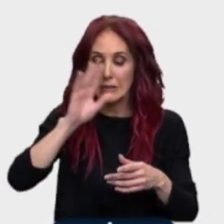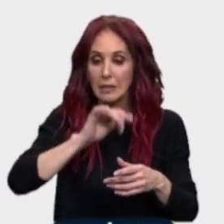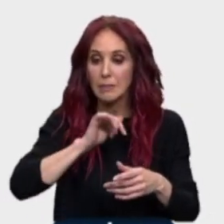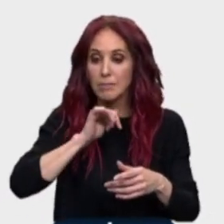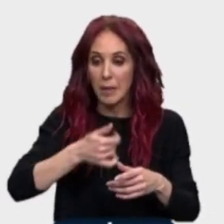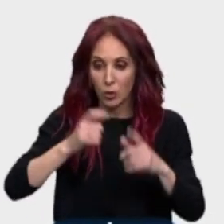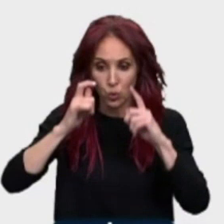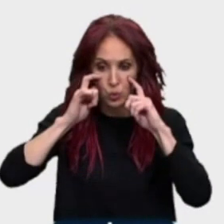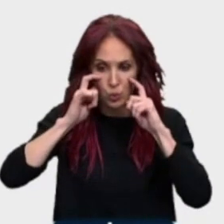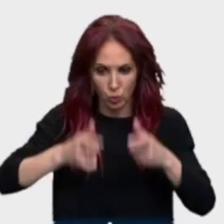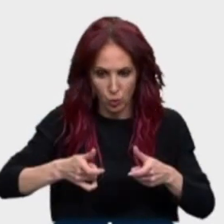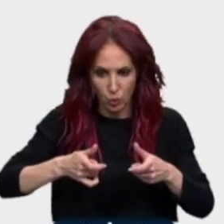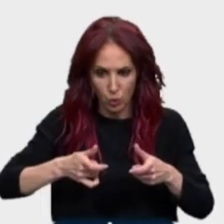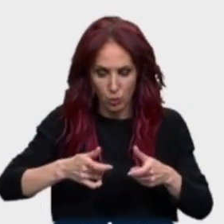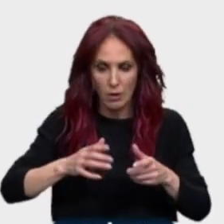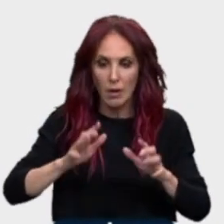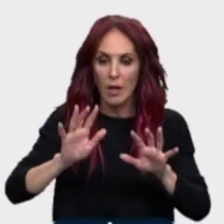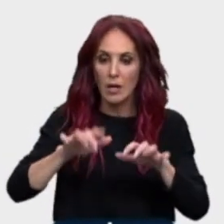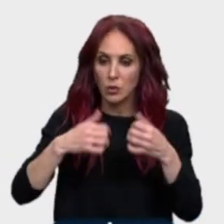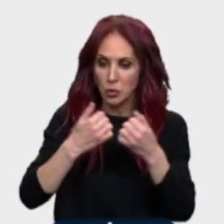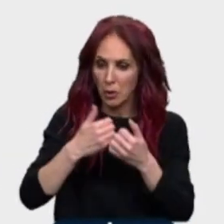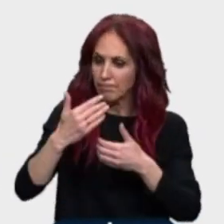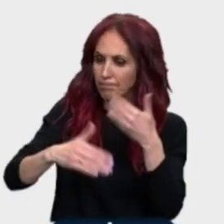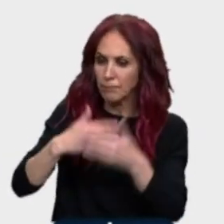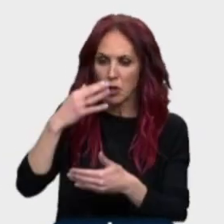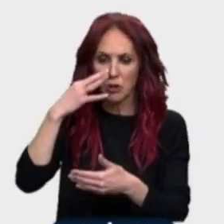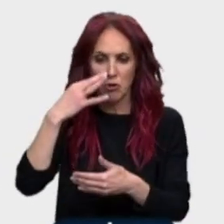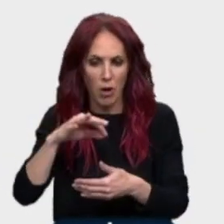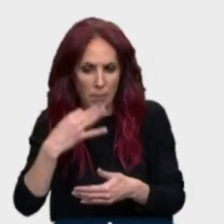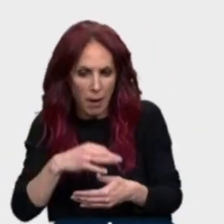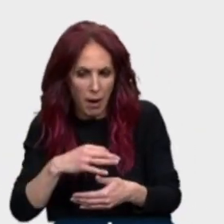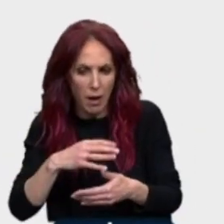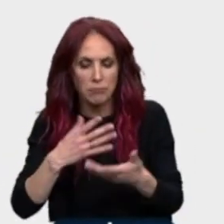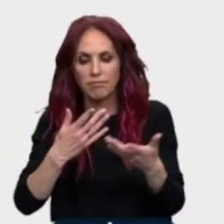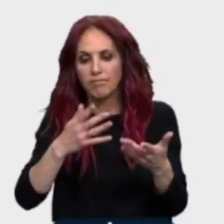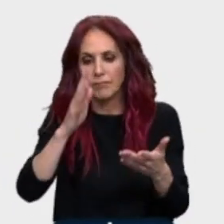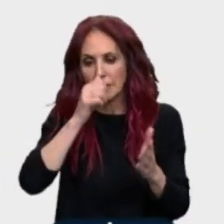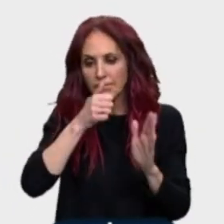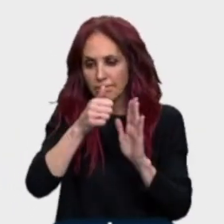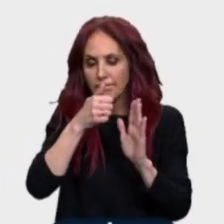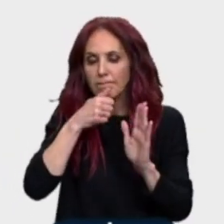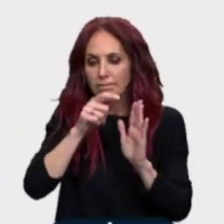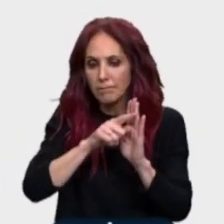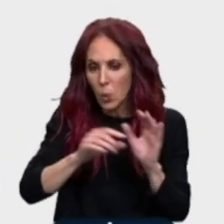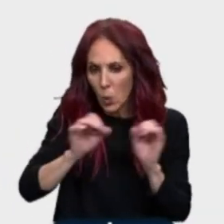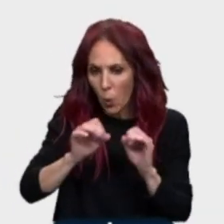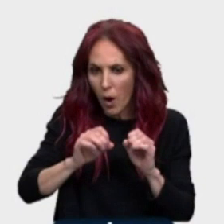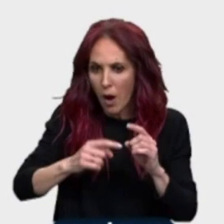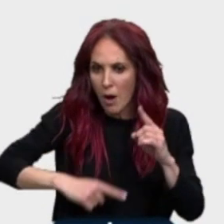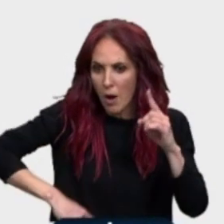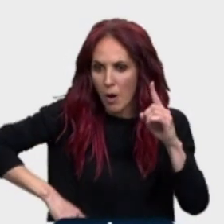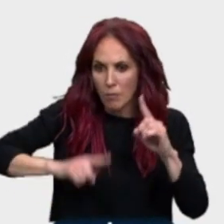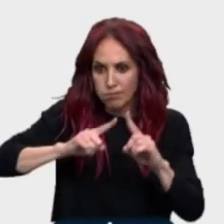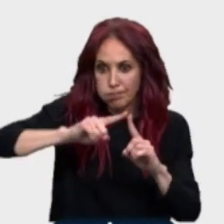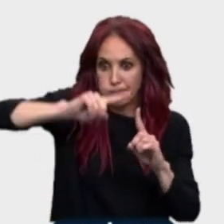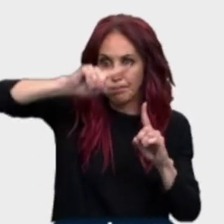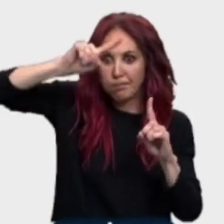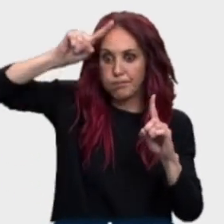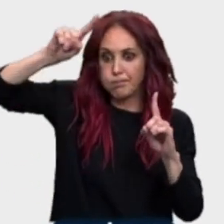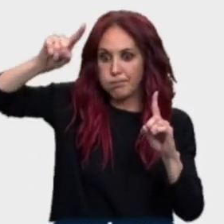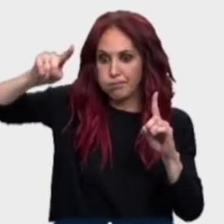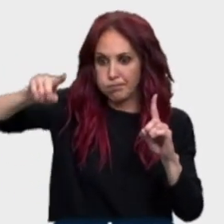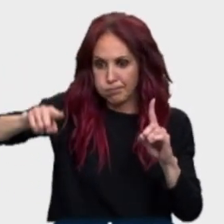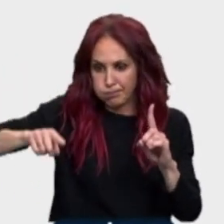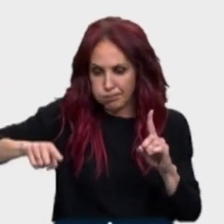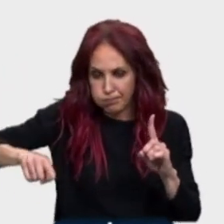seja, em que a sociedade continua a funcionar normalmente, e é isto que temos. Um pico muito íngreme, muito acentuado, e depois